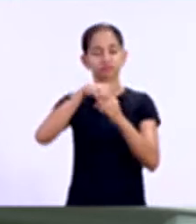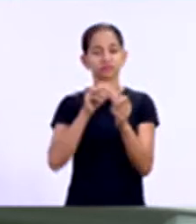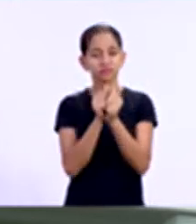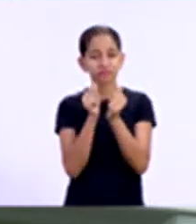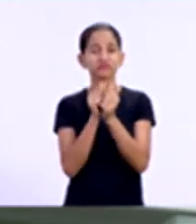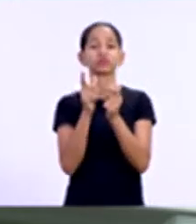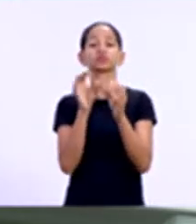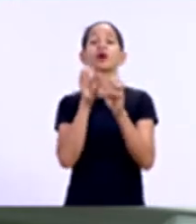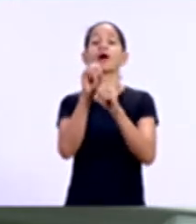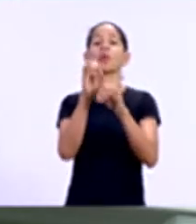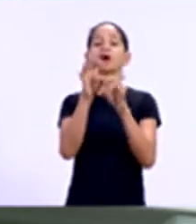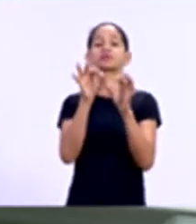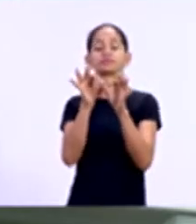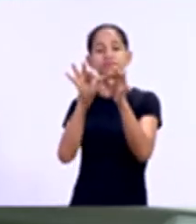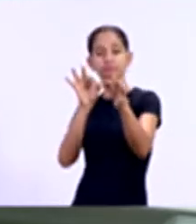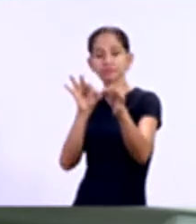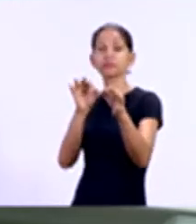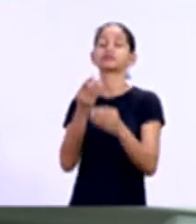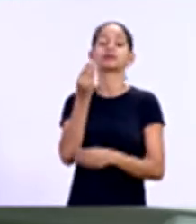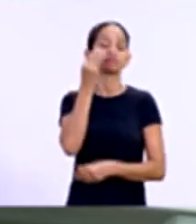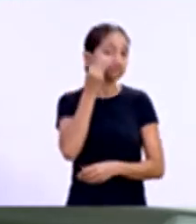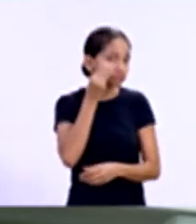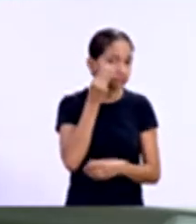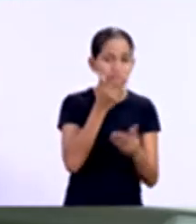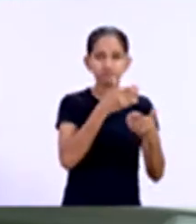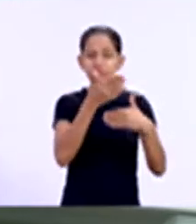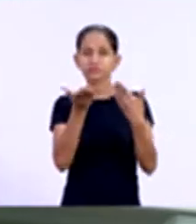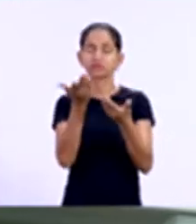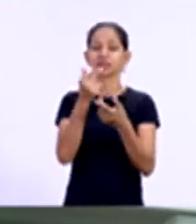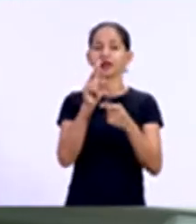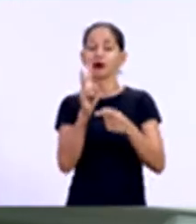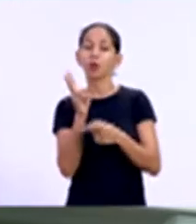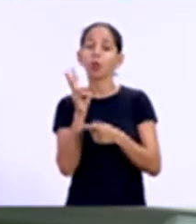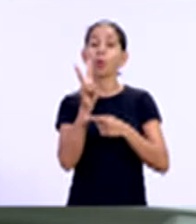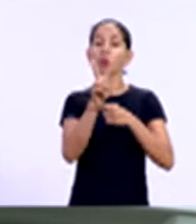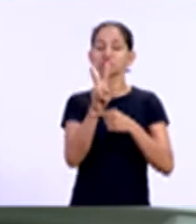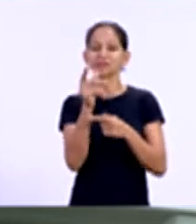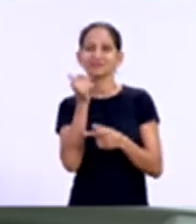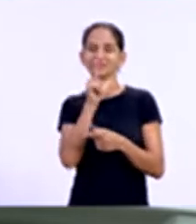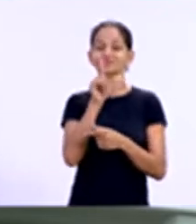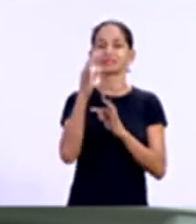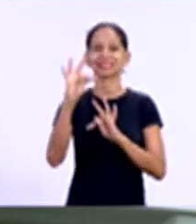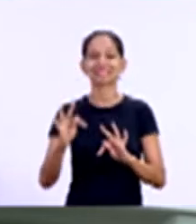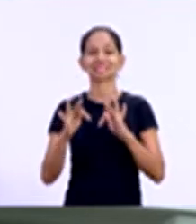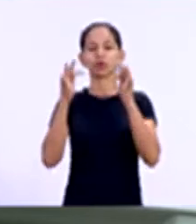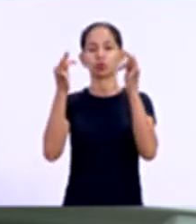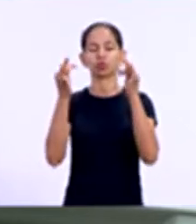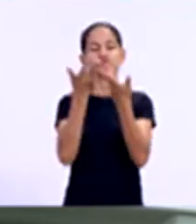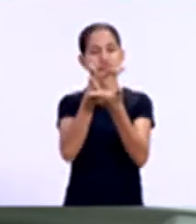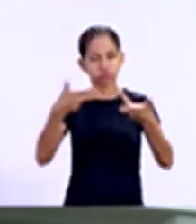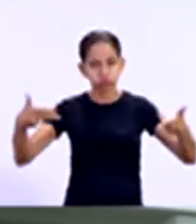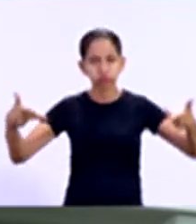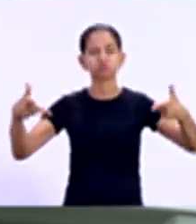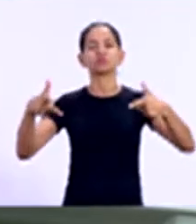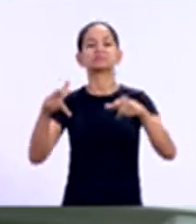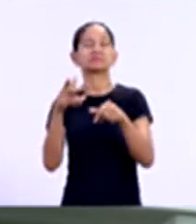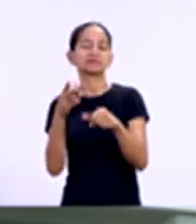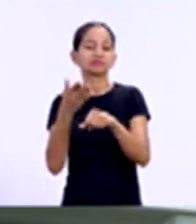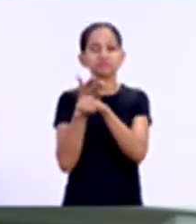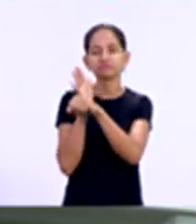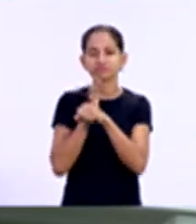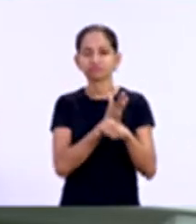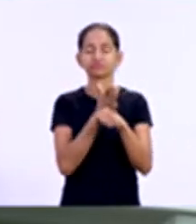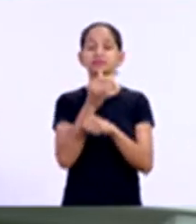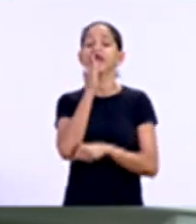distância, ela se serve, né, ela emprega os meios e os recursos tecnológicos. Então, quando a Loreni